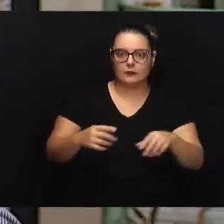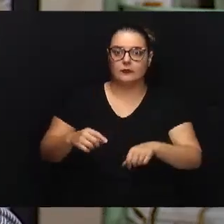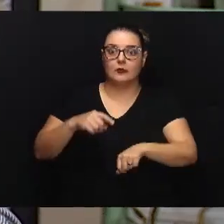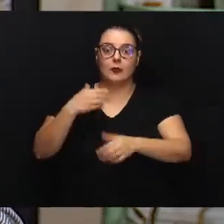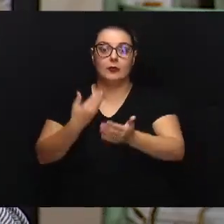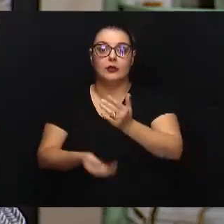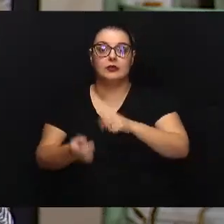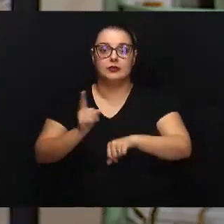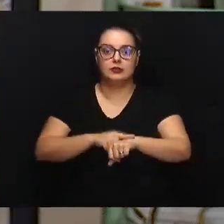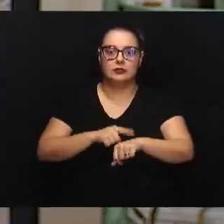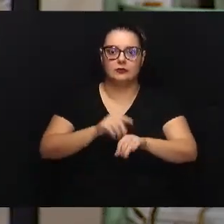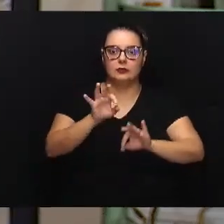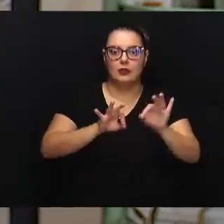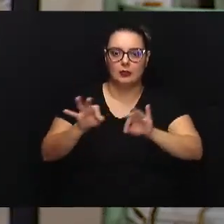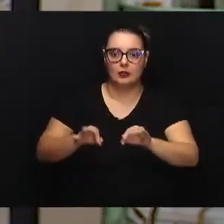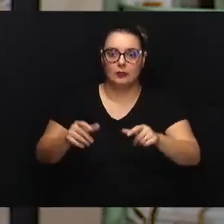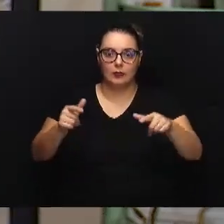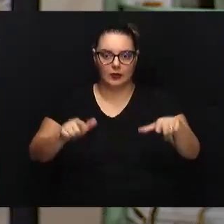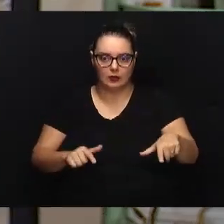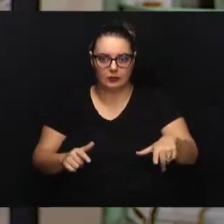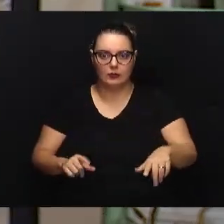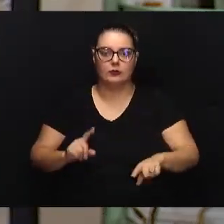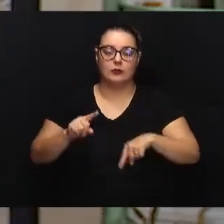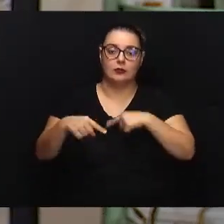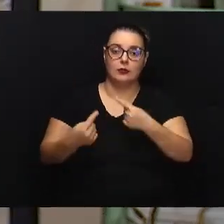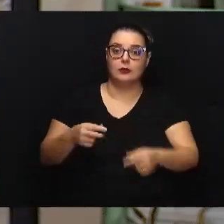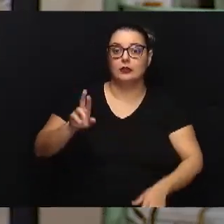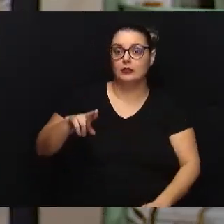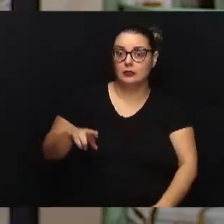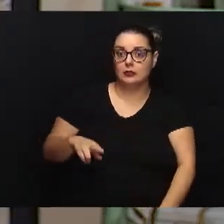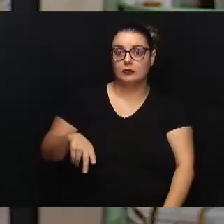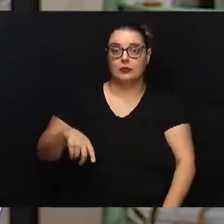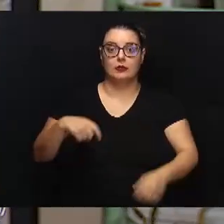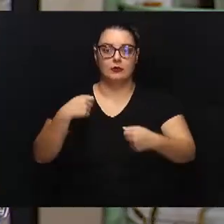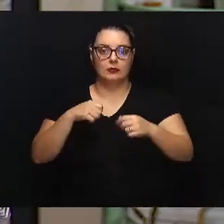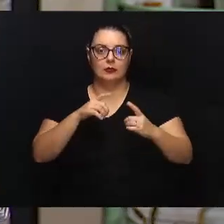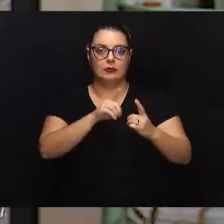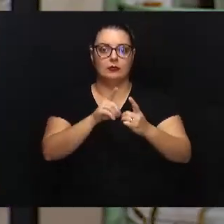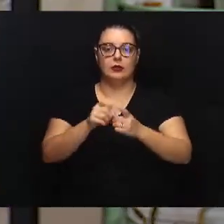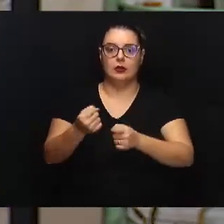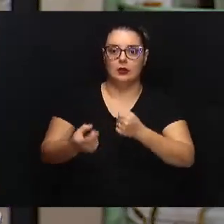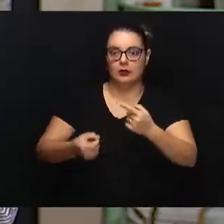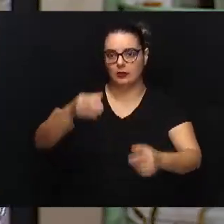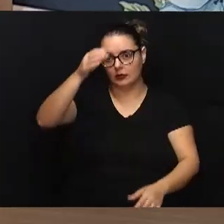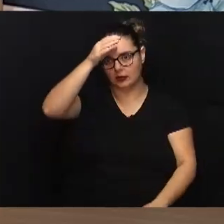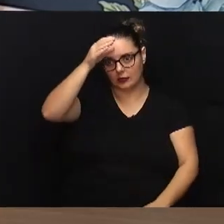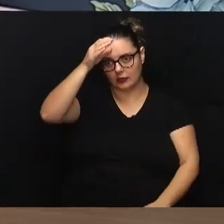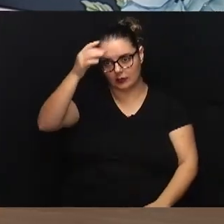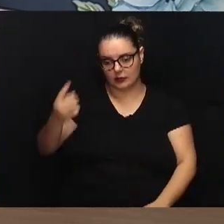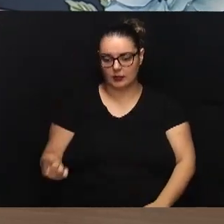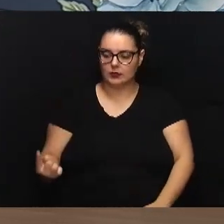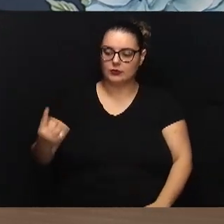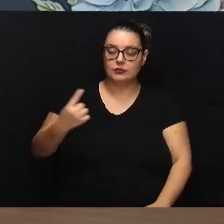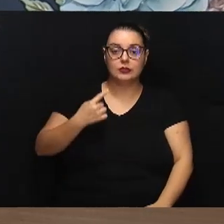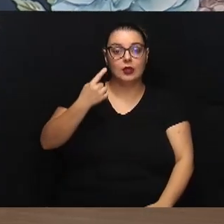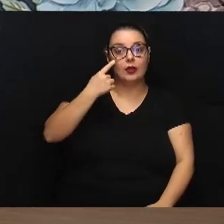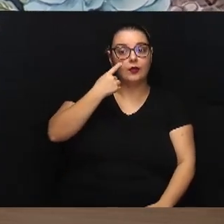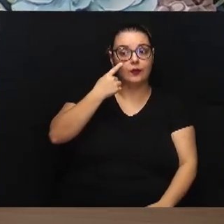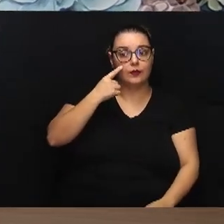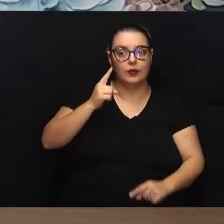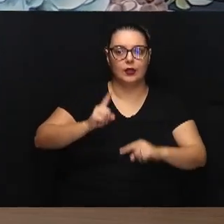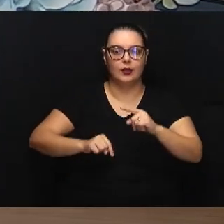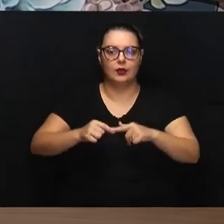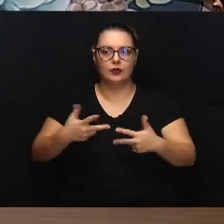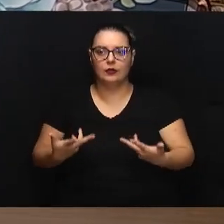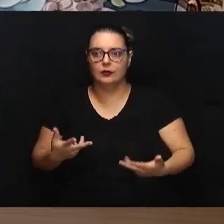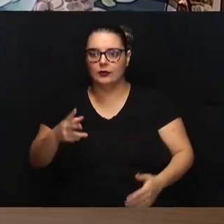arrumar o espaço. E outro, porque eu precisava atender alguns clientes que gostariam de vir ver os produtos, pegar.